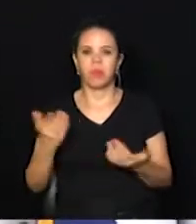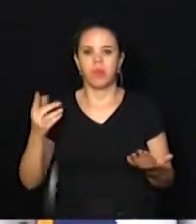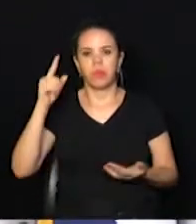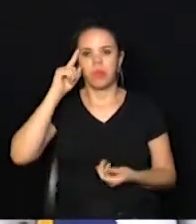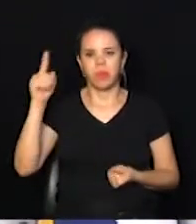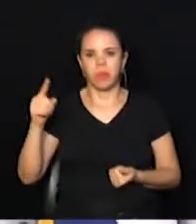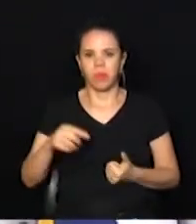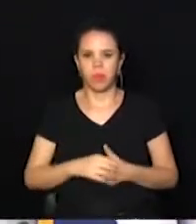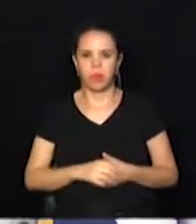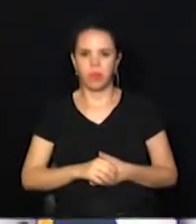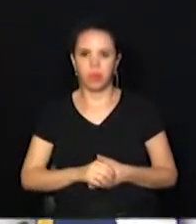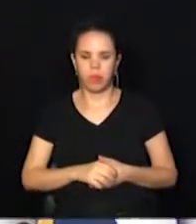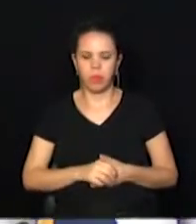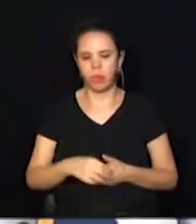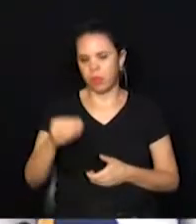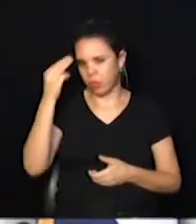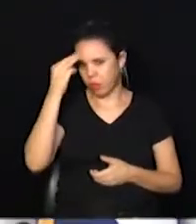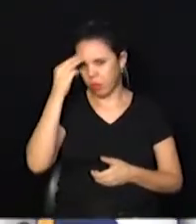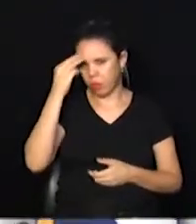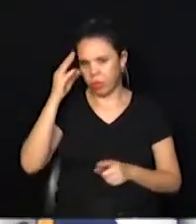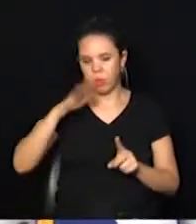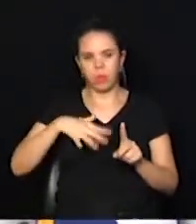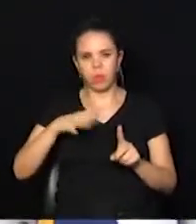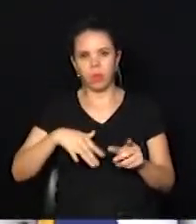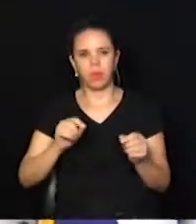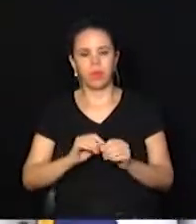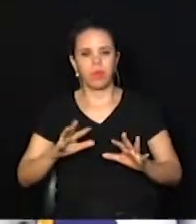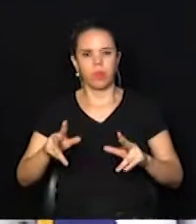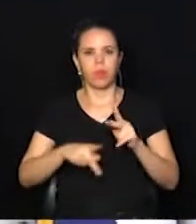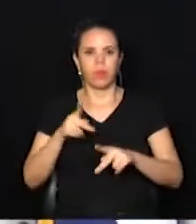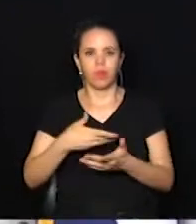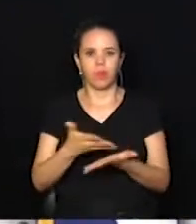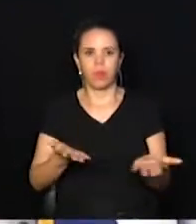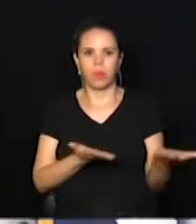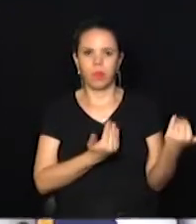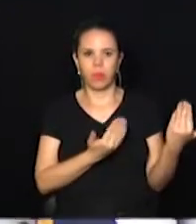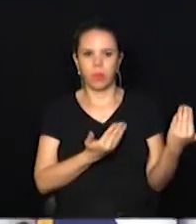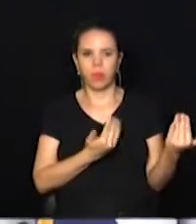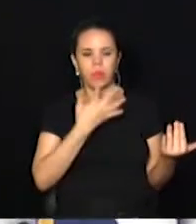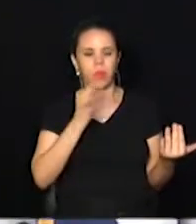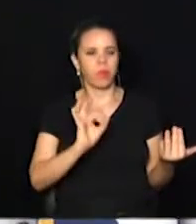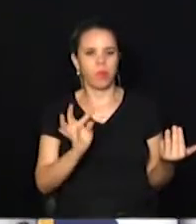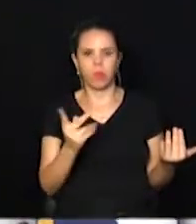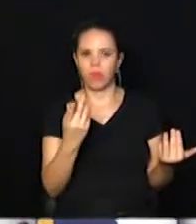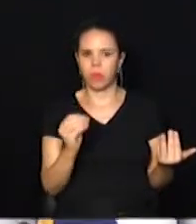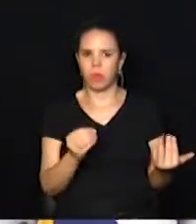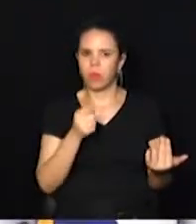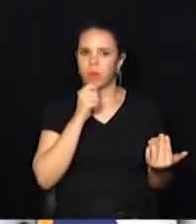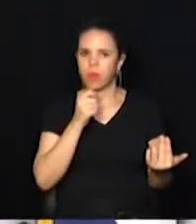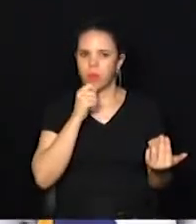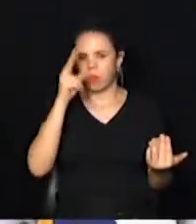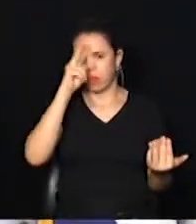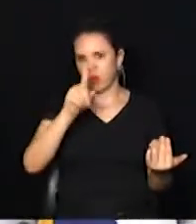hoje uma memória que nós possamos fazer com que toda essa juventude que não conheceram o Toninho, que não conheceram a